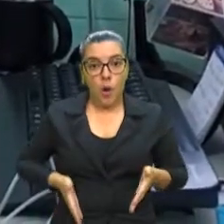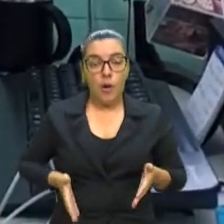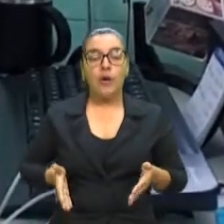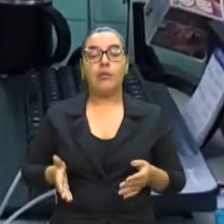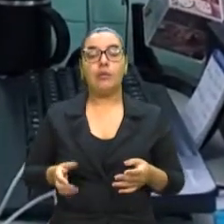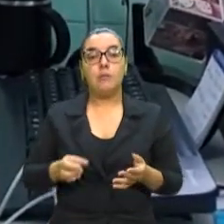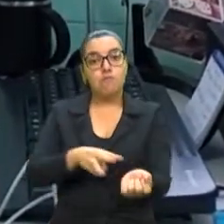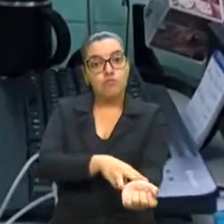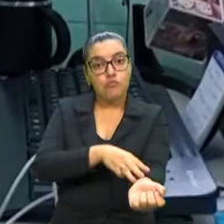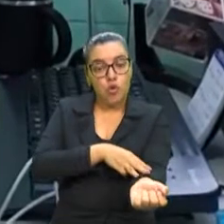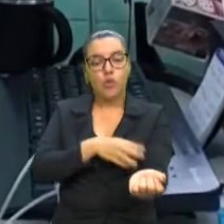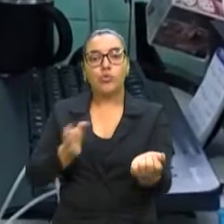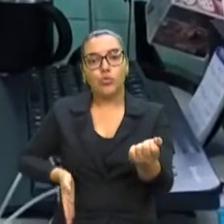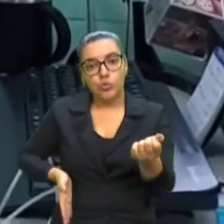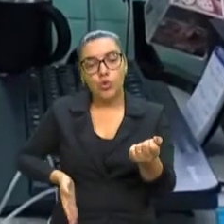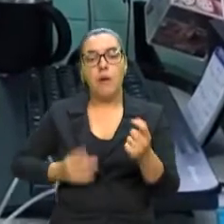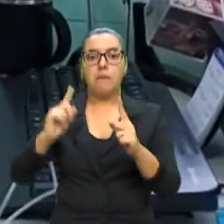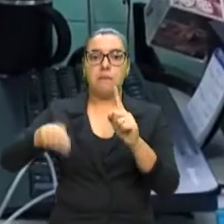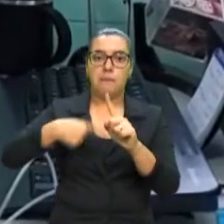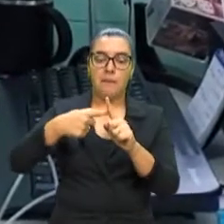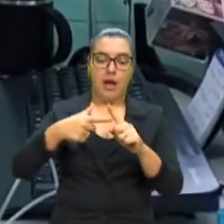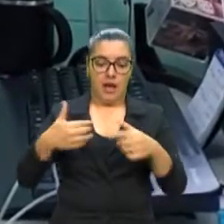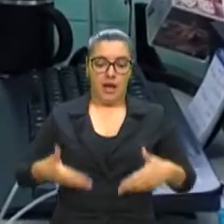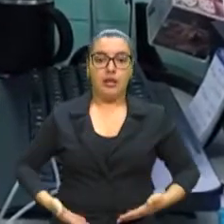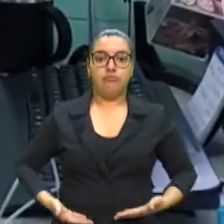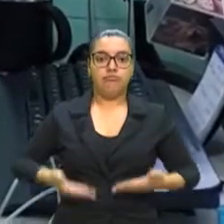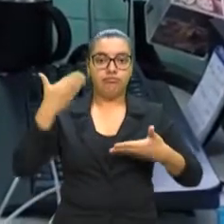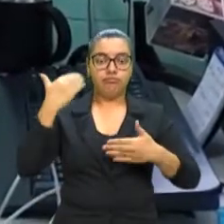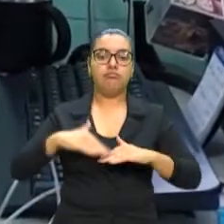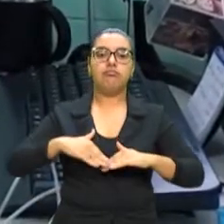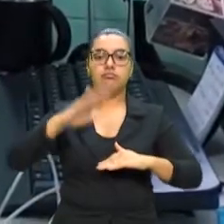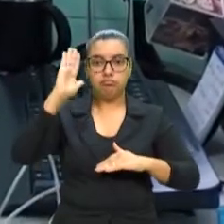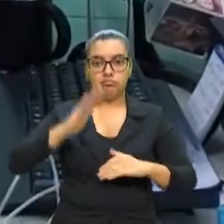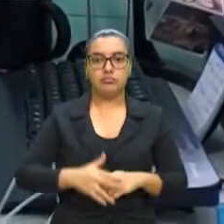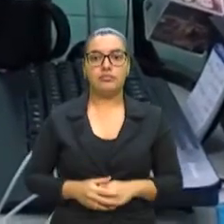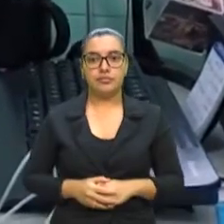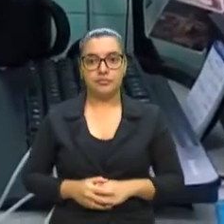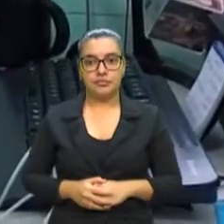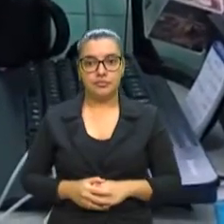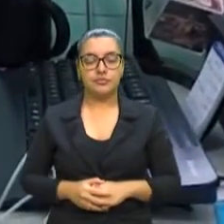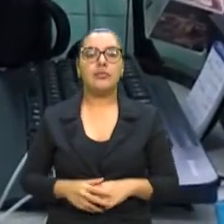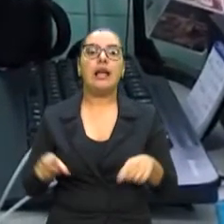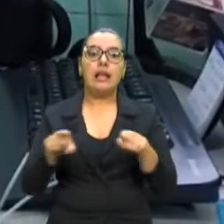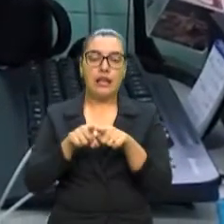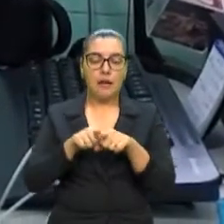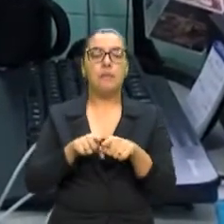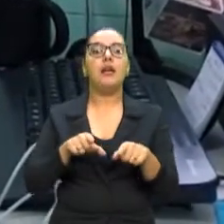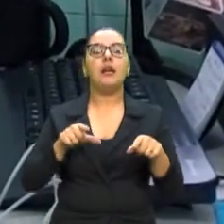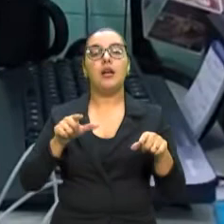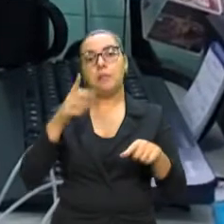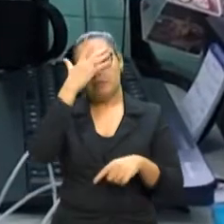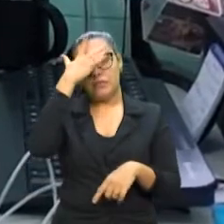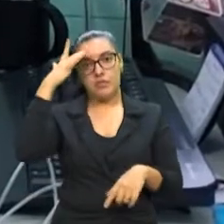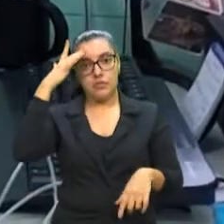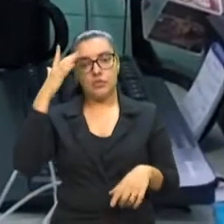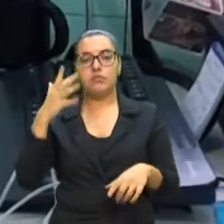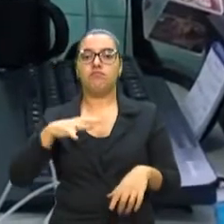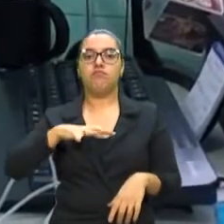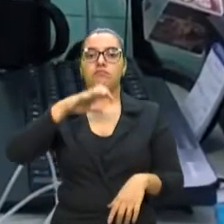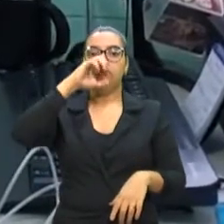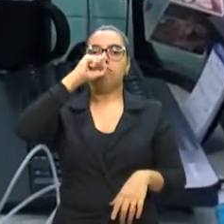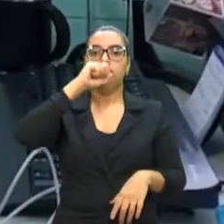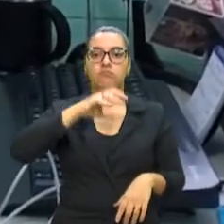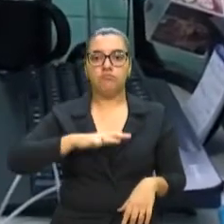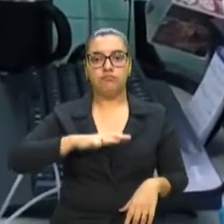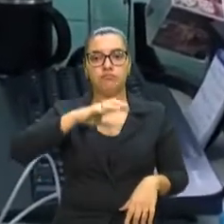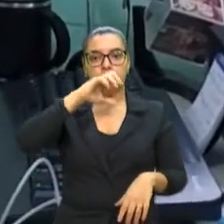inferior, como a musculatura superior, né? E também a gente trabalha com esses pacientes a parte respiratória, muitas